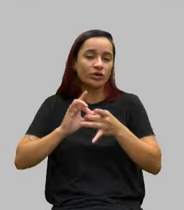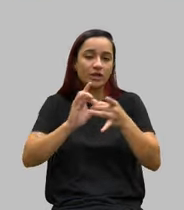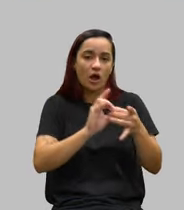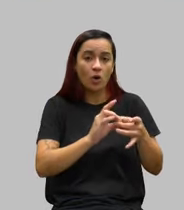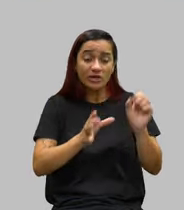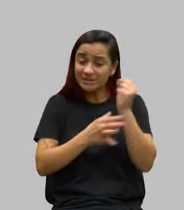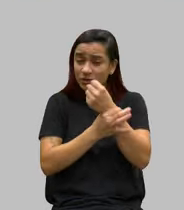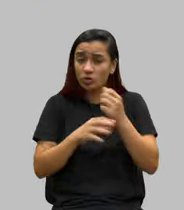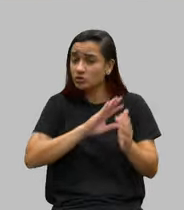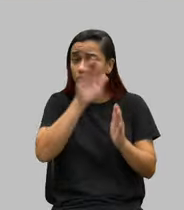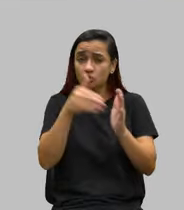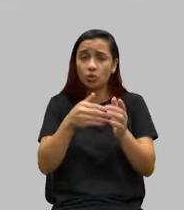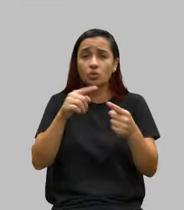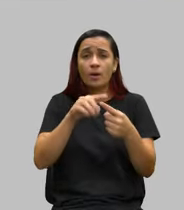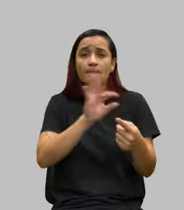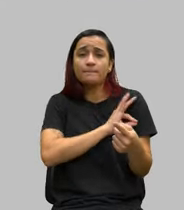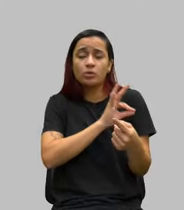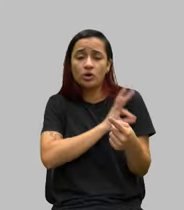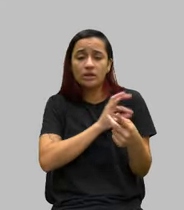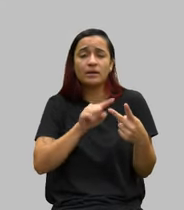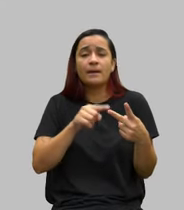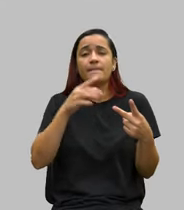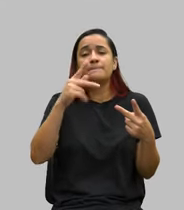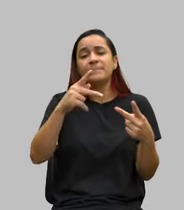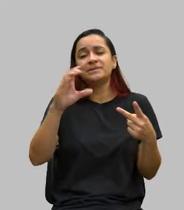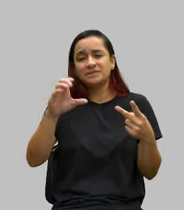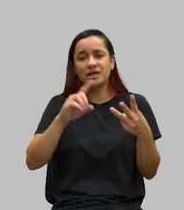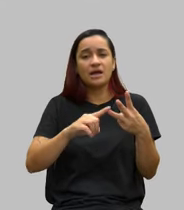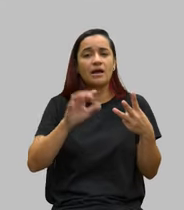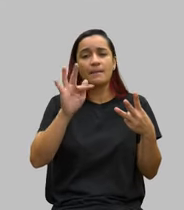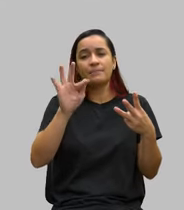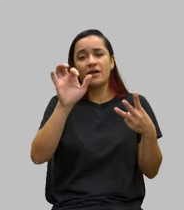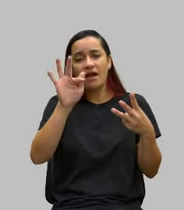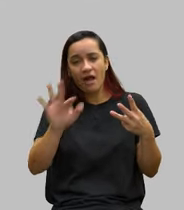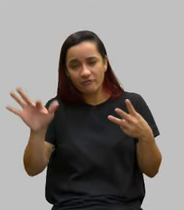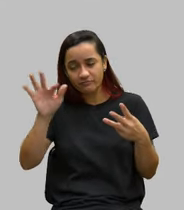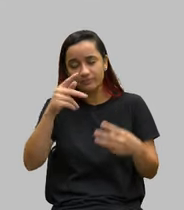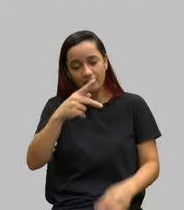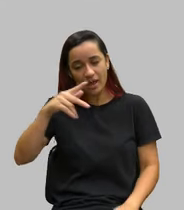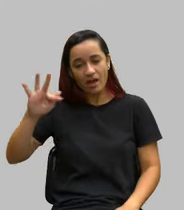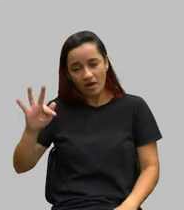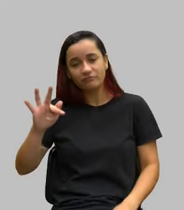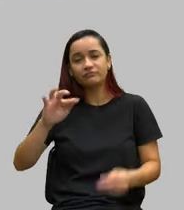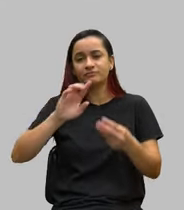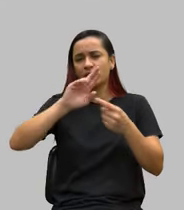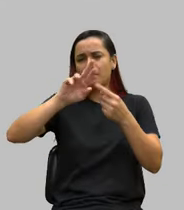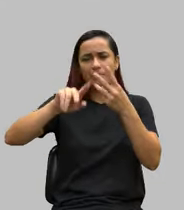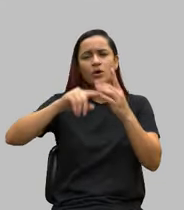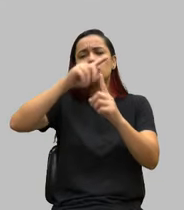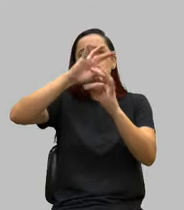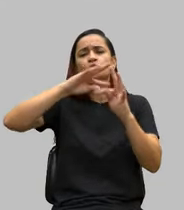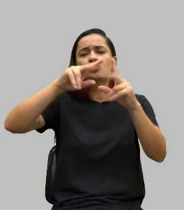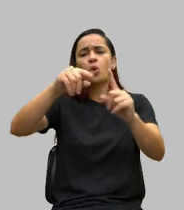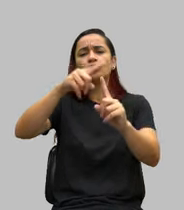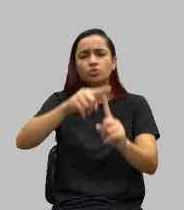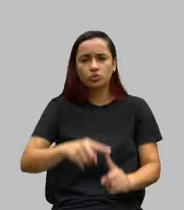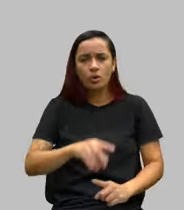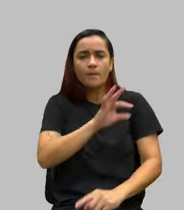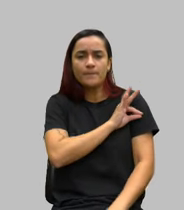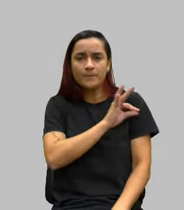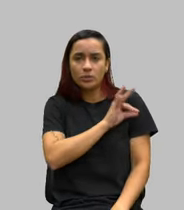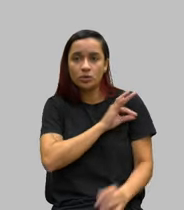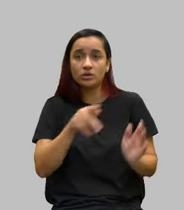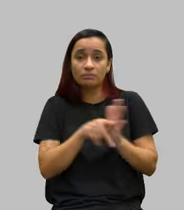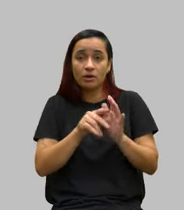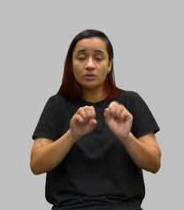PM polícia penal e polícia federal Polícia Rodoviária Federal enfim todos os agentes que estão dentro do conceito